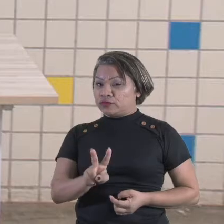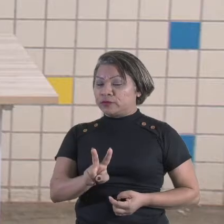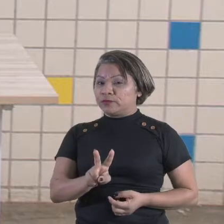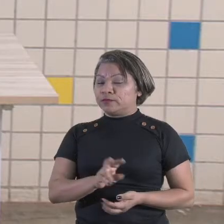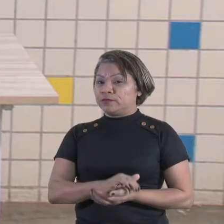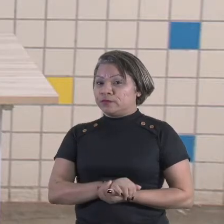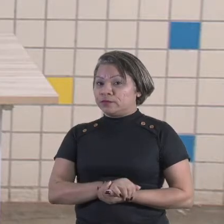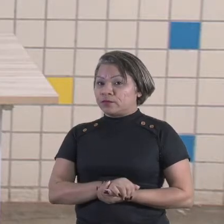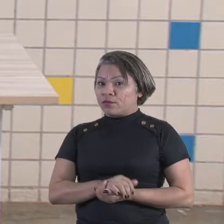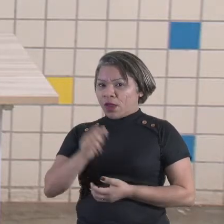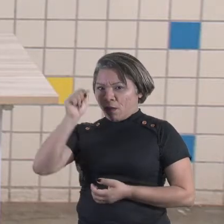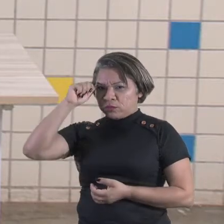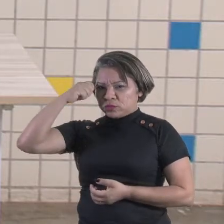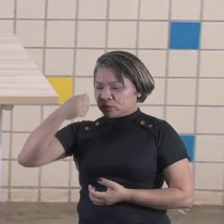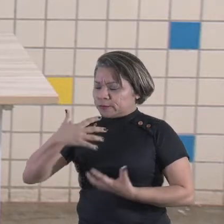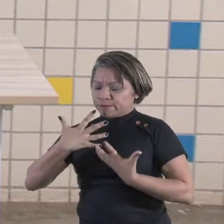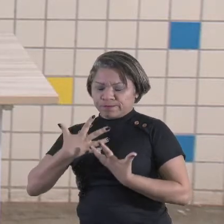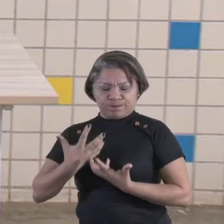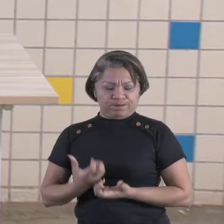negros não aceitavam